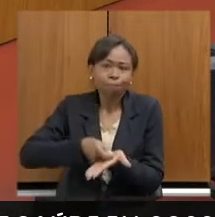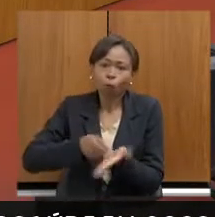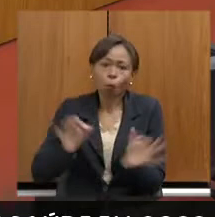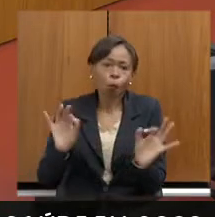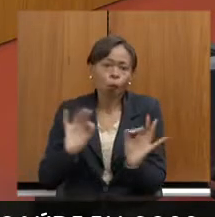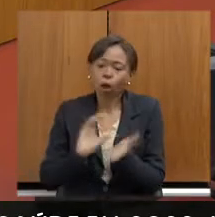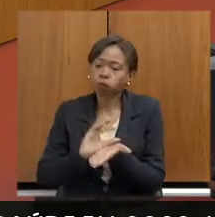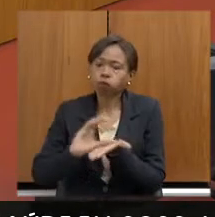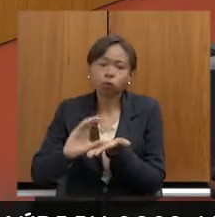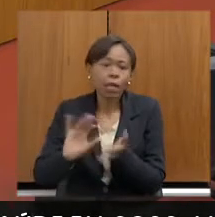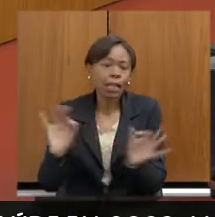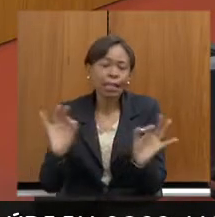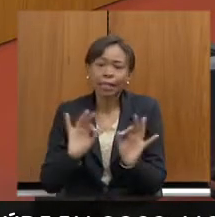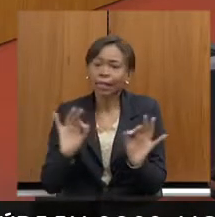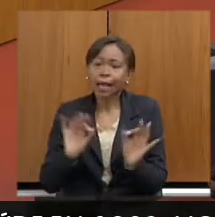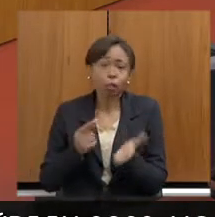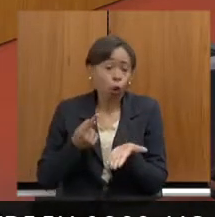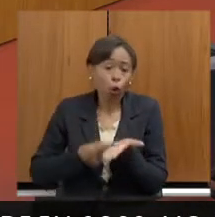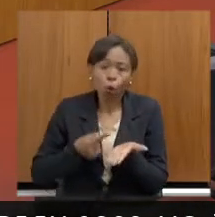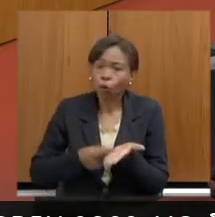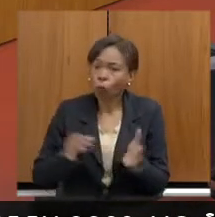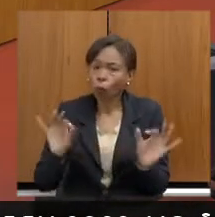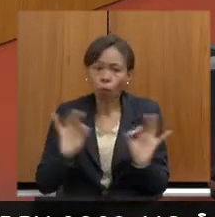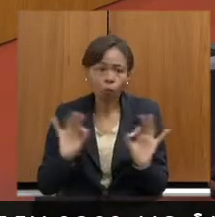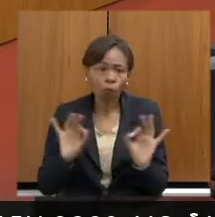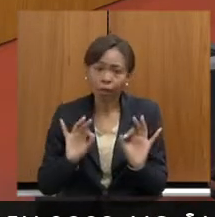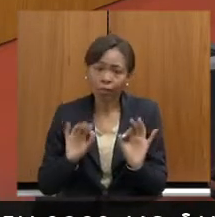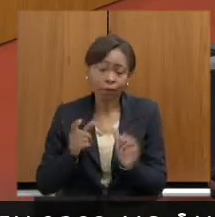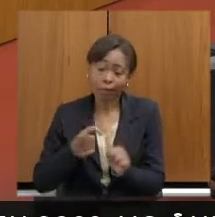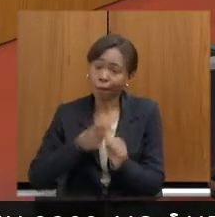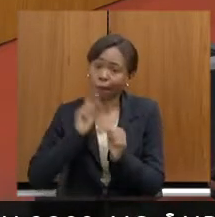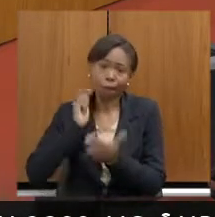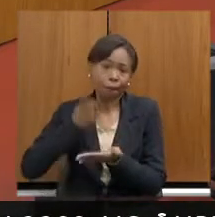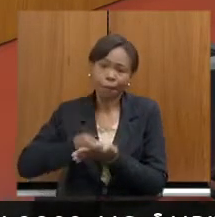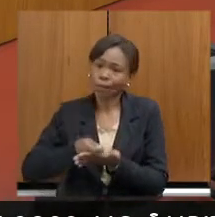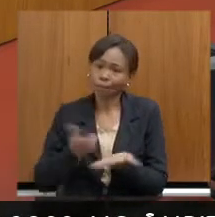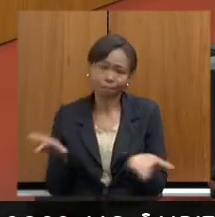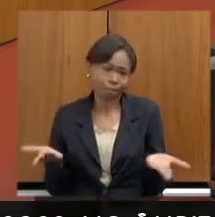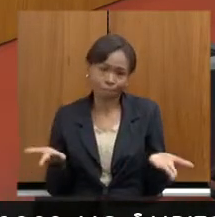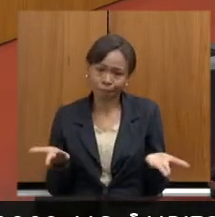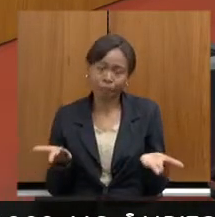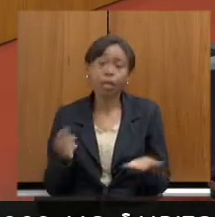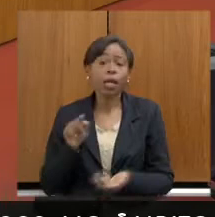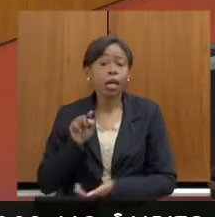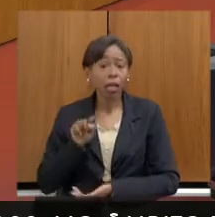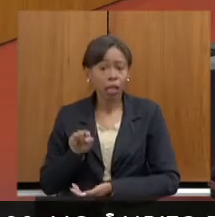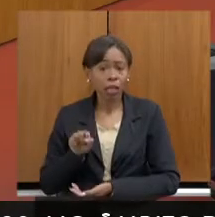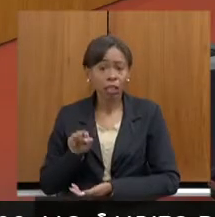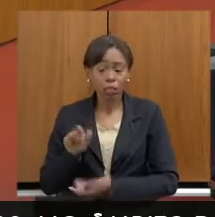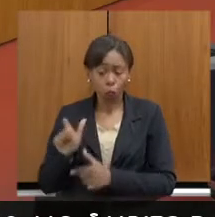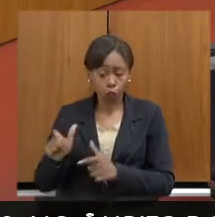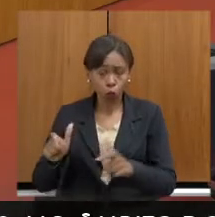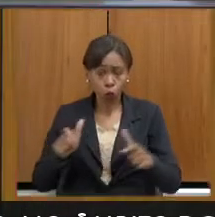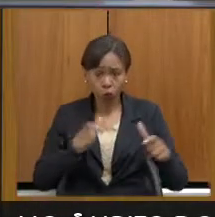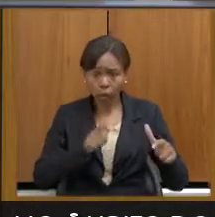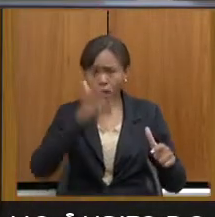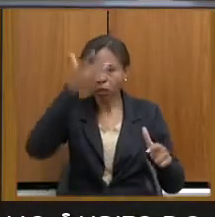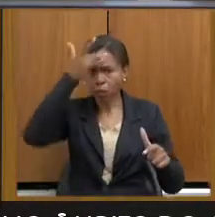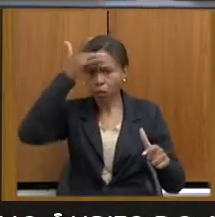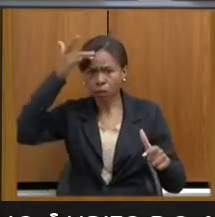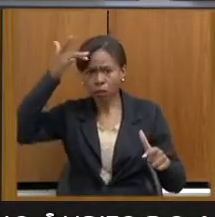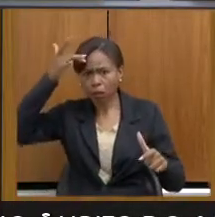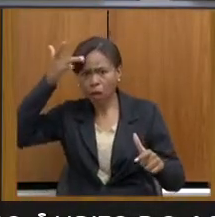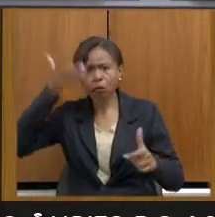combinados negociados com a captação dessas dessa dívida e essas comunidades terapêuticas elas fazem um papel